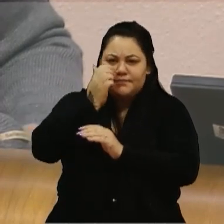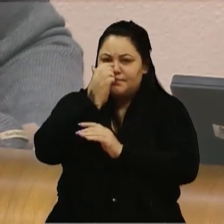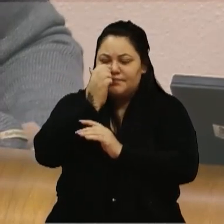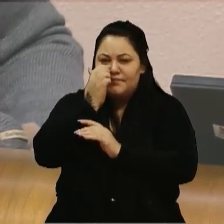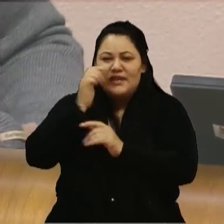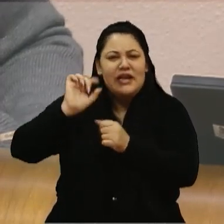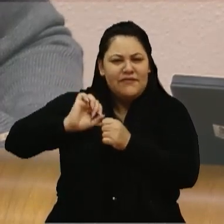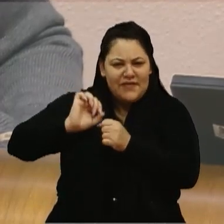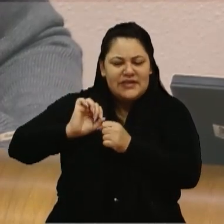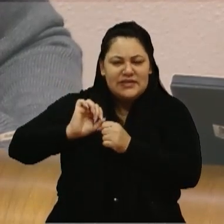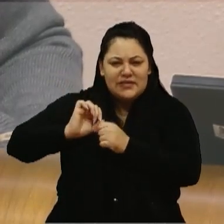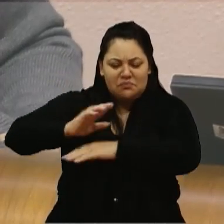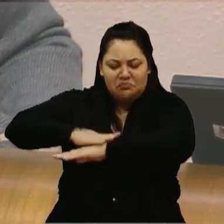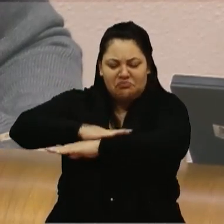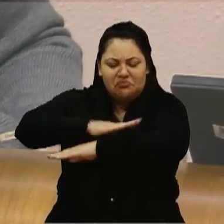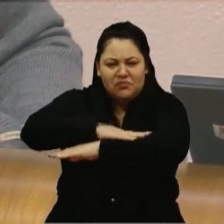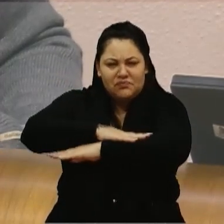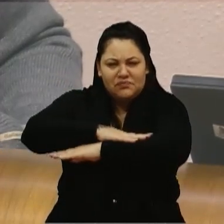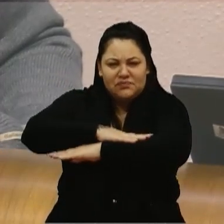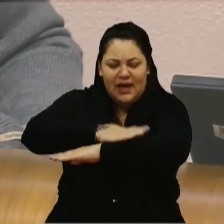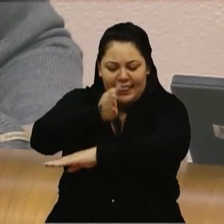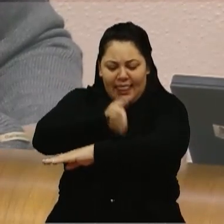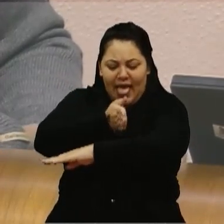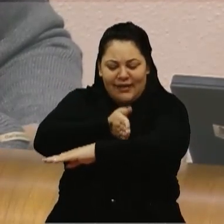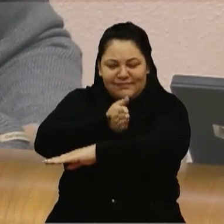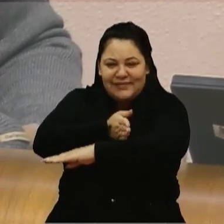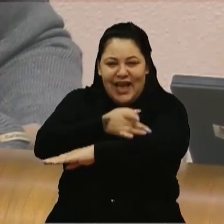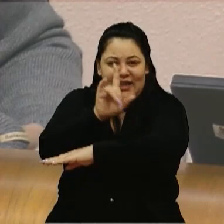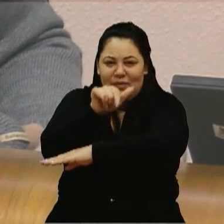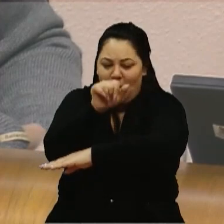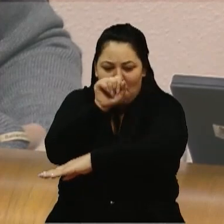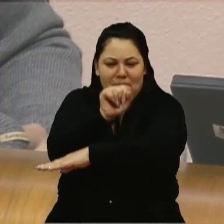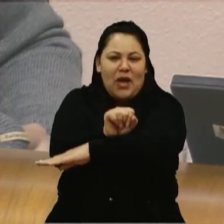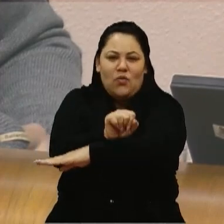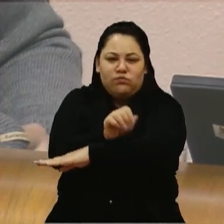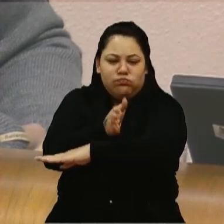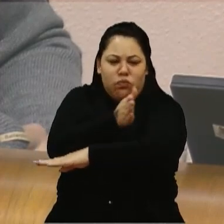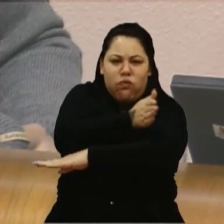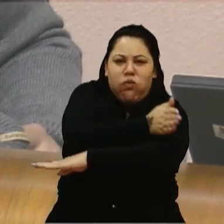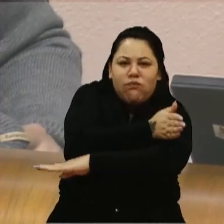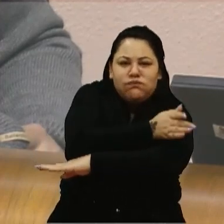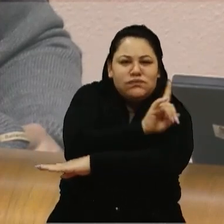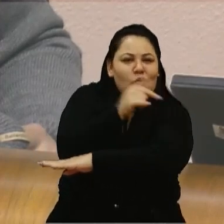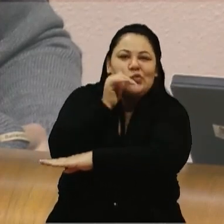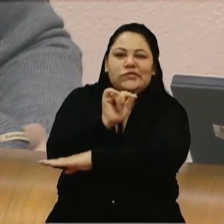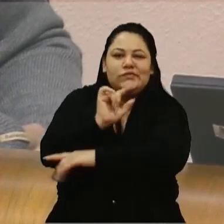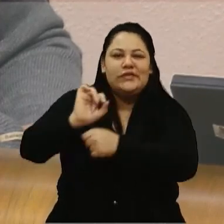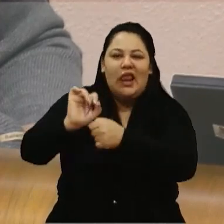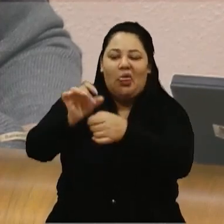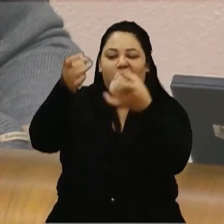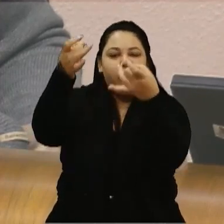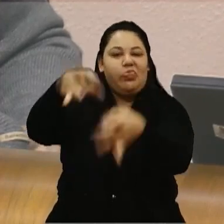que ele fez até ali. Depois eu não consegui avançar com mais ninguém. Está lá abandonado.